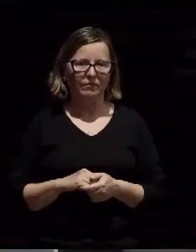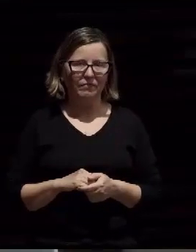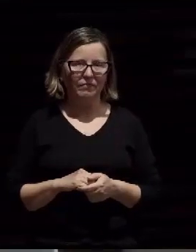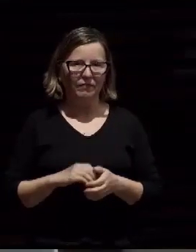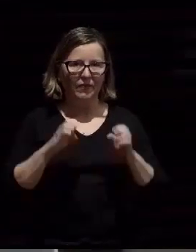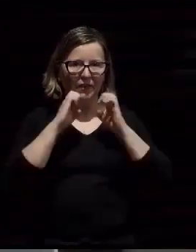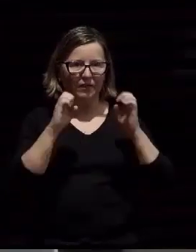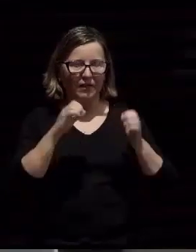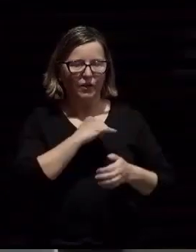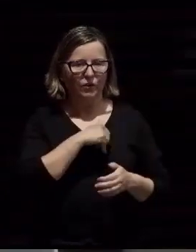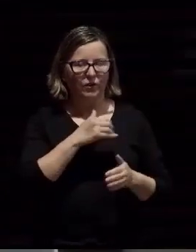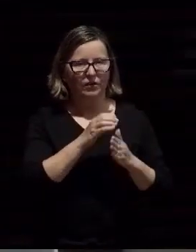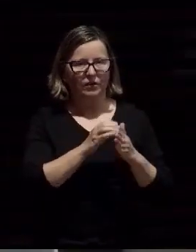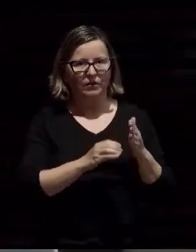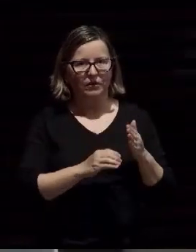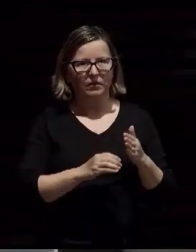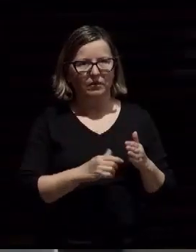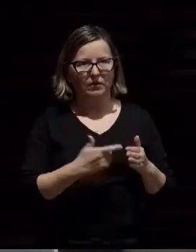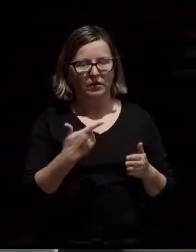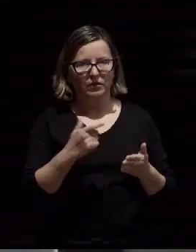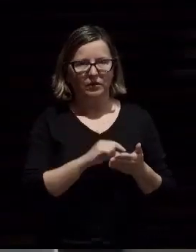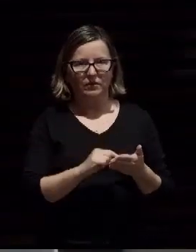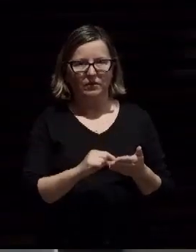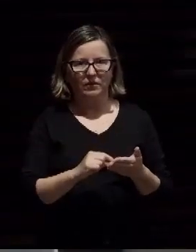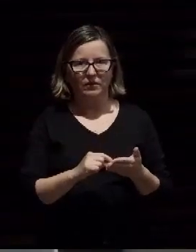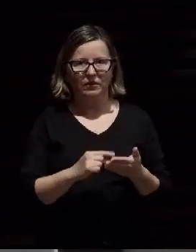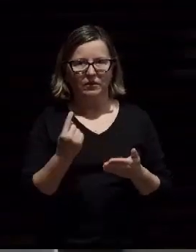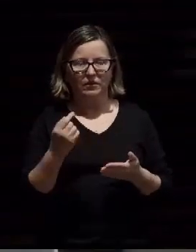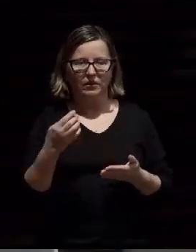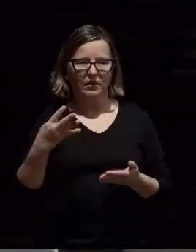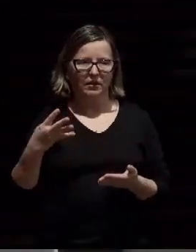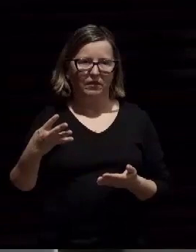Evangelho de João, capítulo 2, versículo 14.